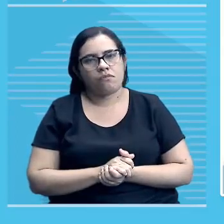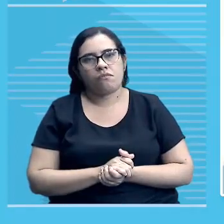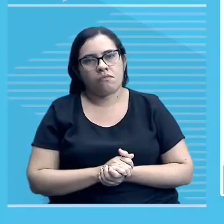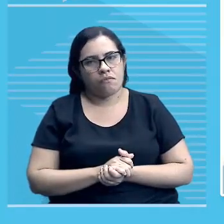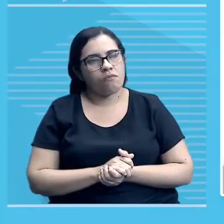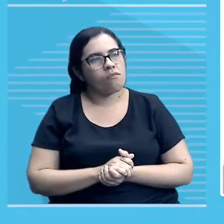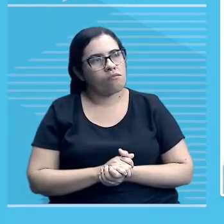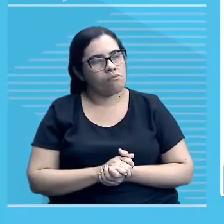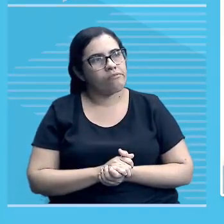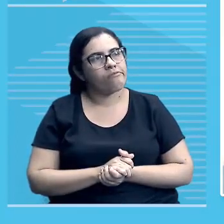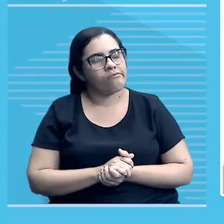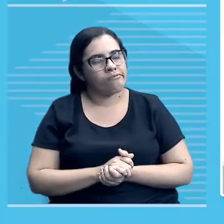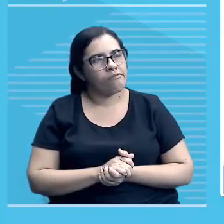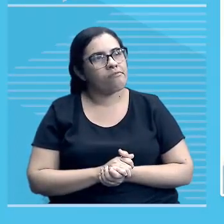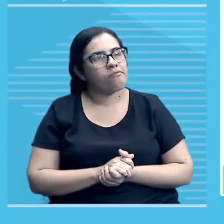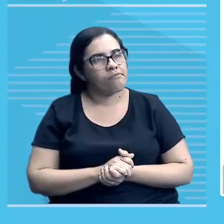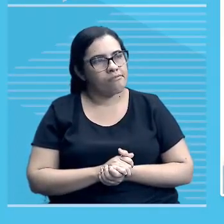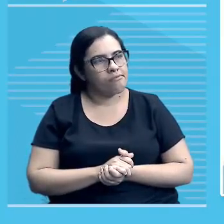zero.